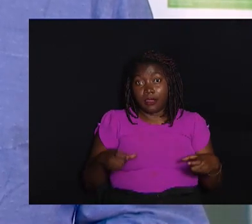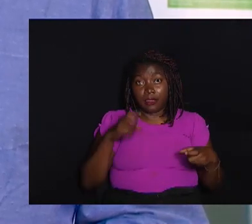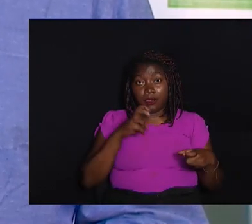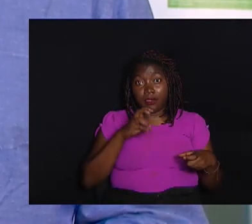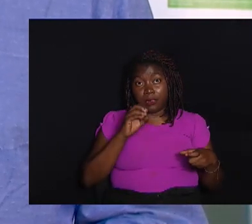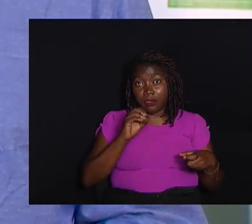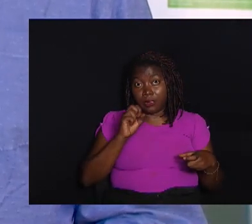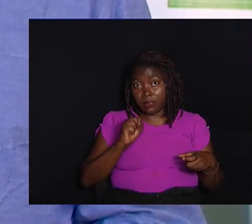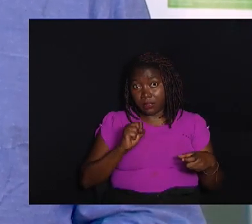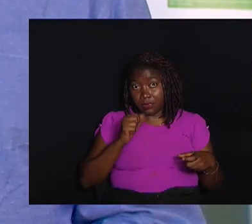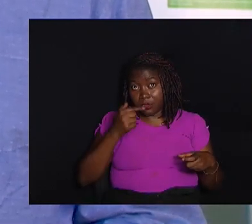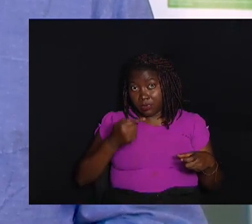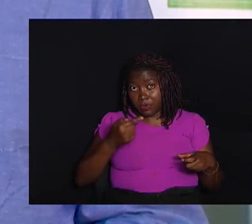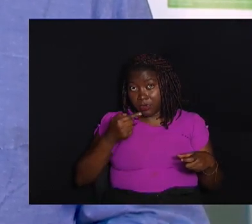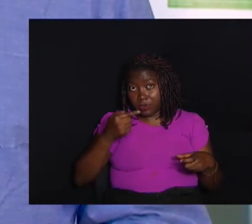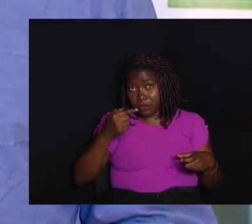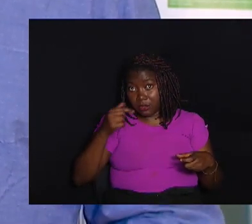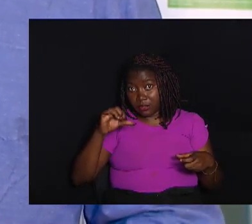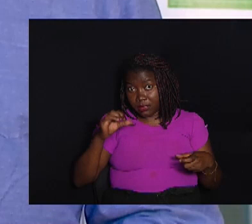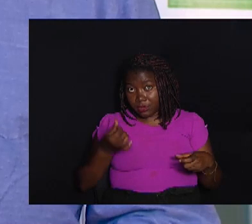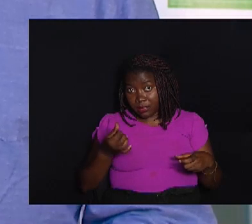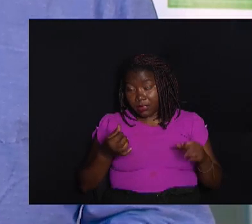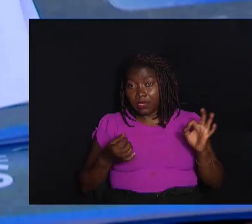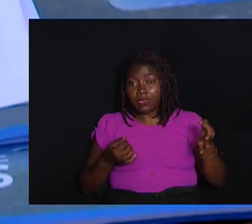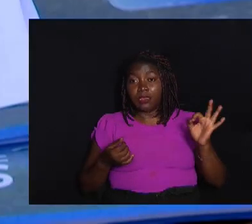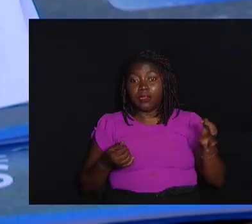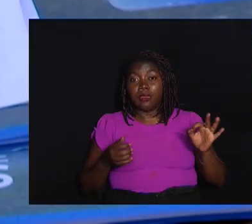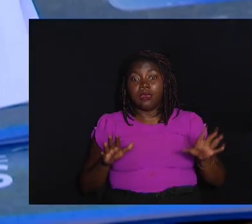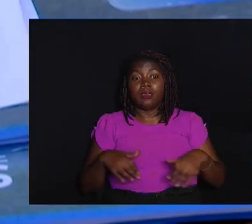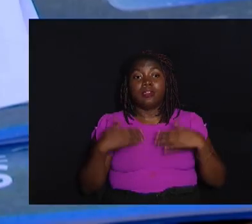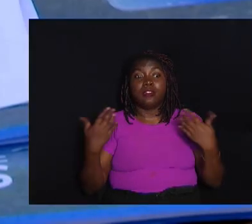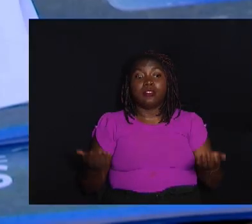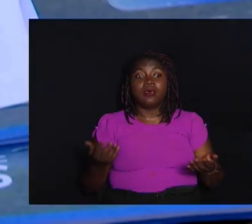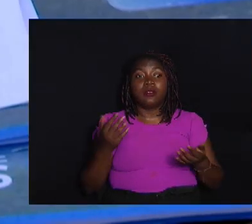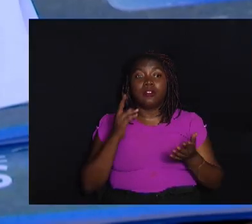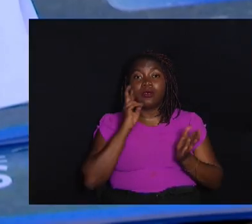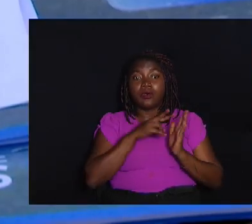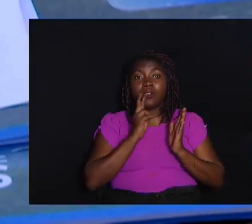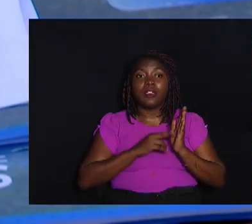508.796. É isso, né? Exatamente. Secretário? E, então, para confirmar as informações, não